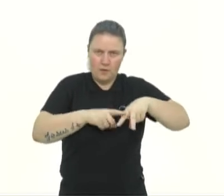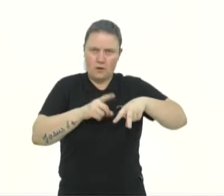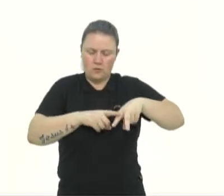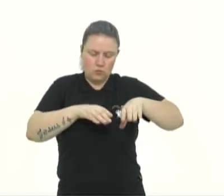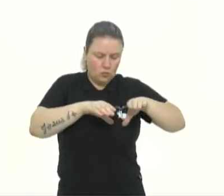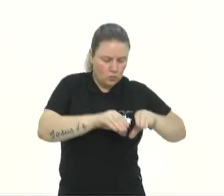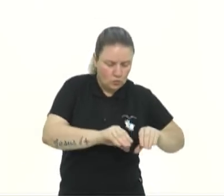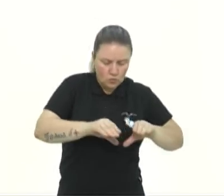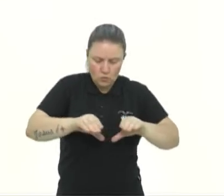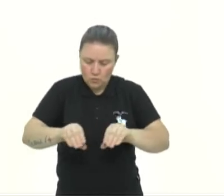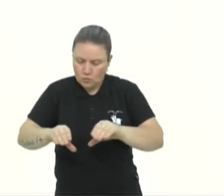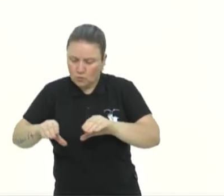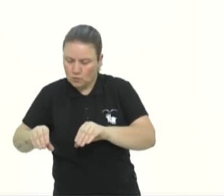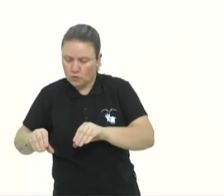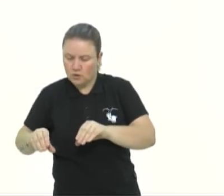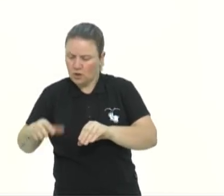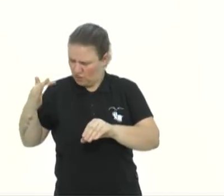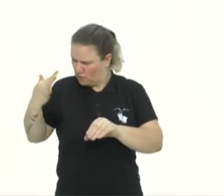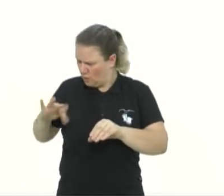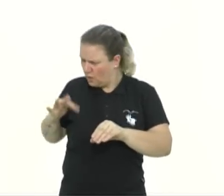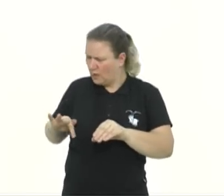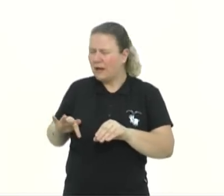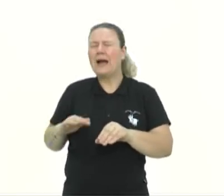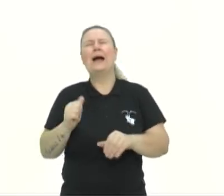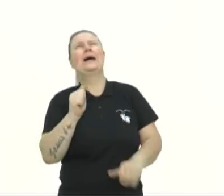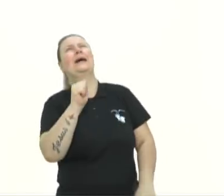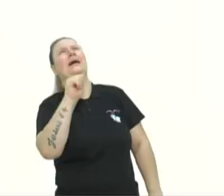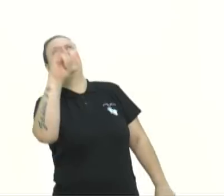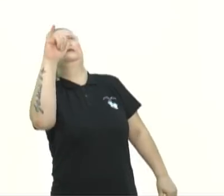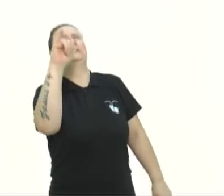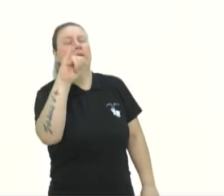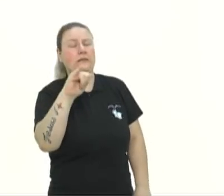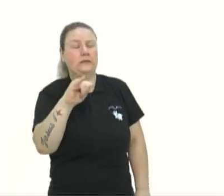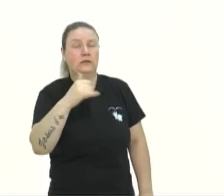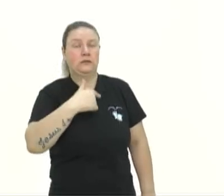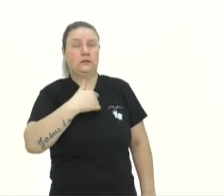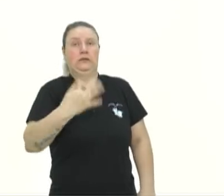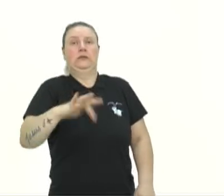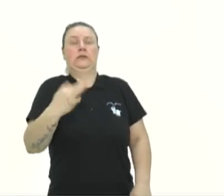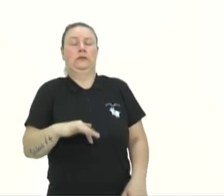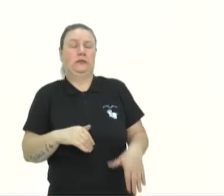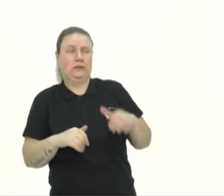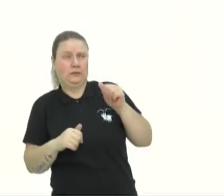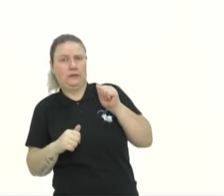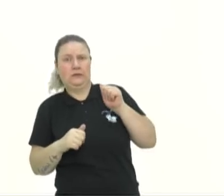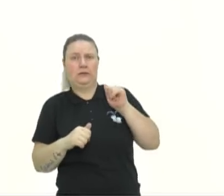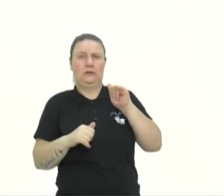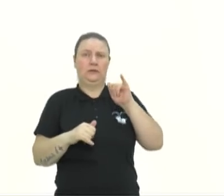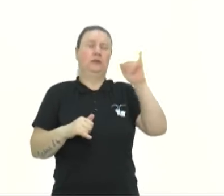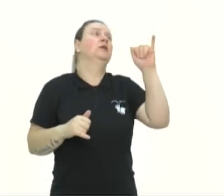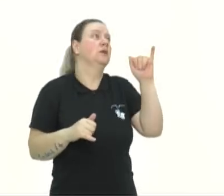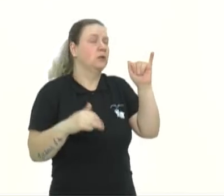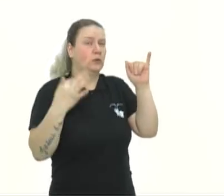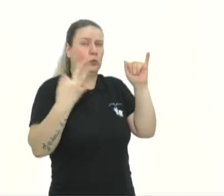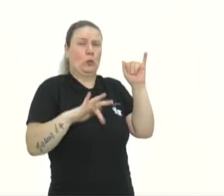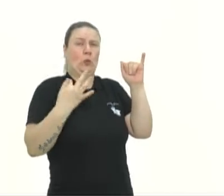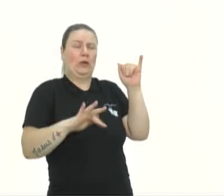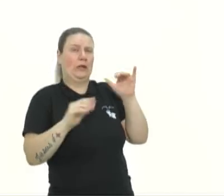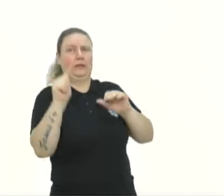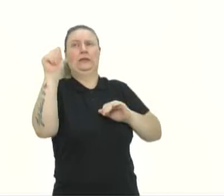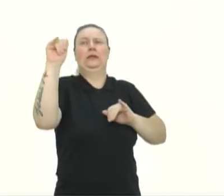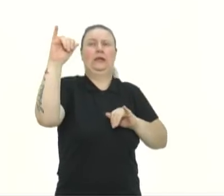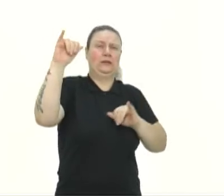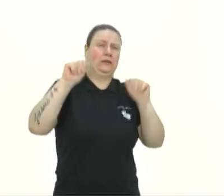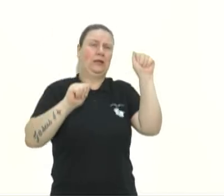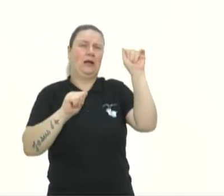caboclo. Dói aqui? Ai! E aqui, como é que está? Ai,